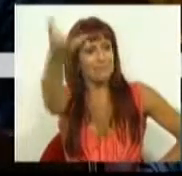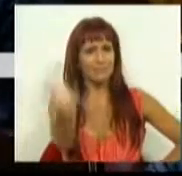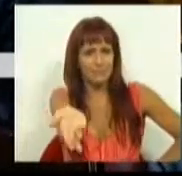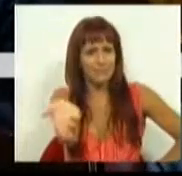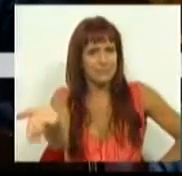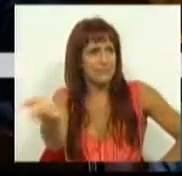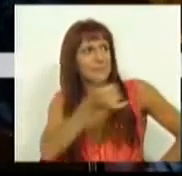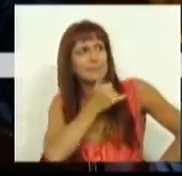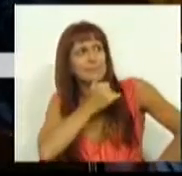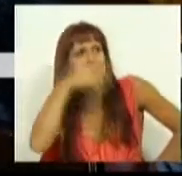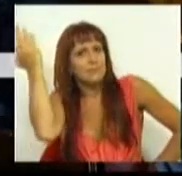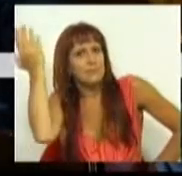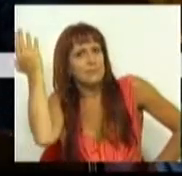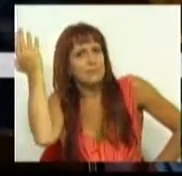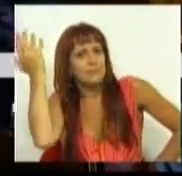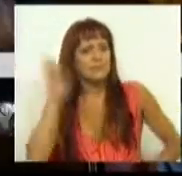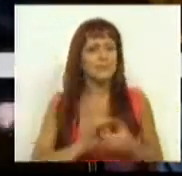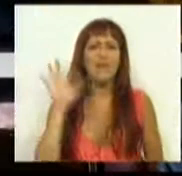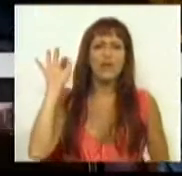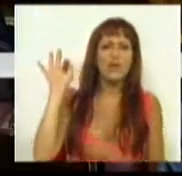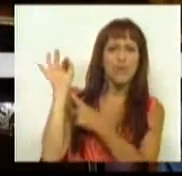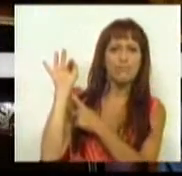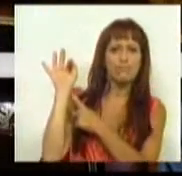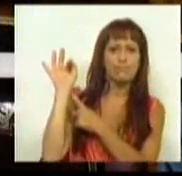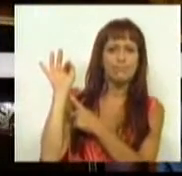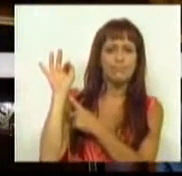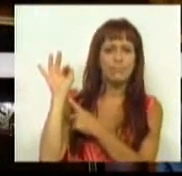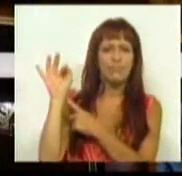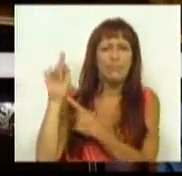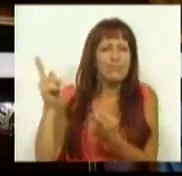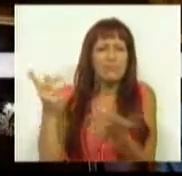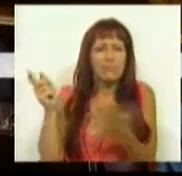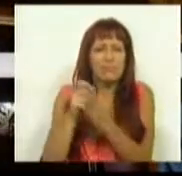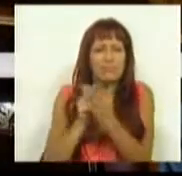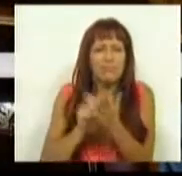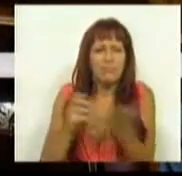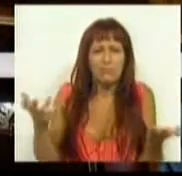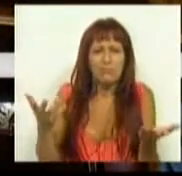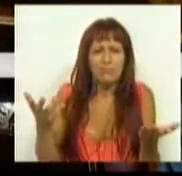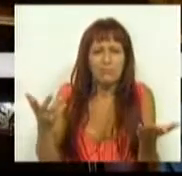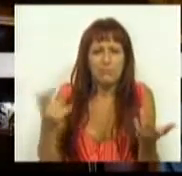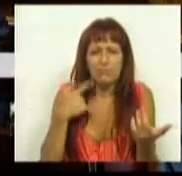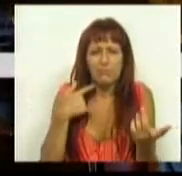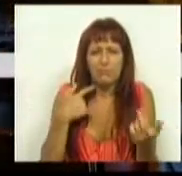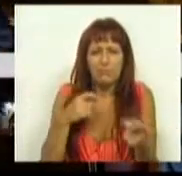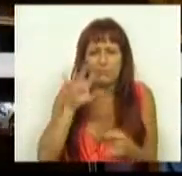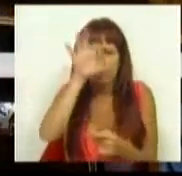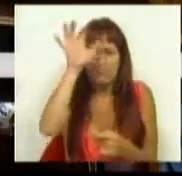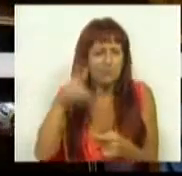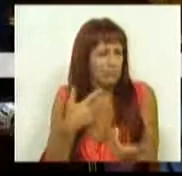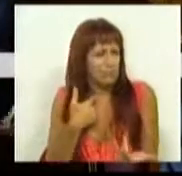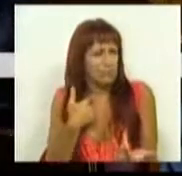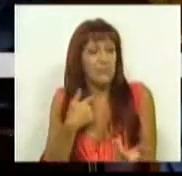esta medida sobre as fundações, com base em critérios tão discutíveis